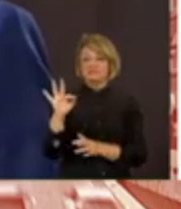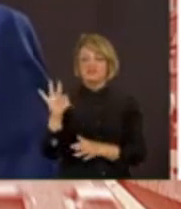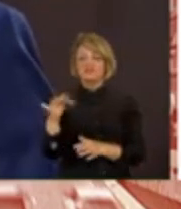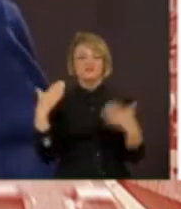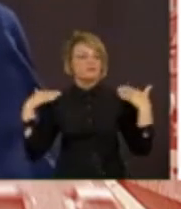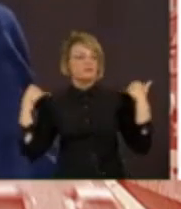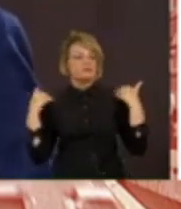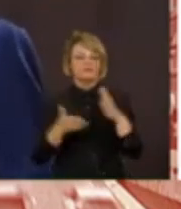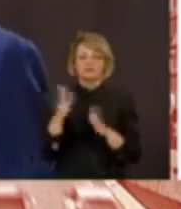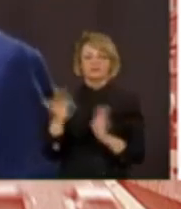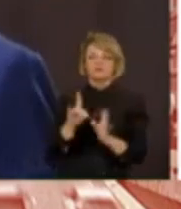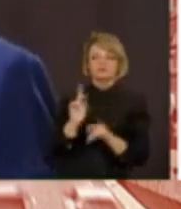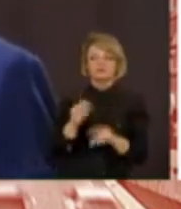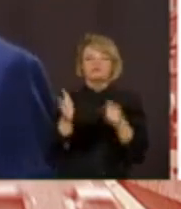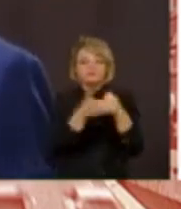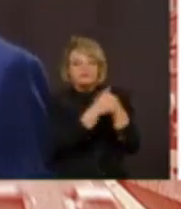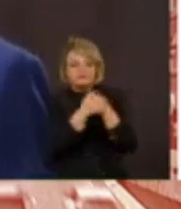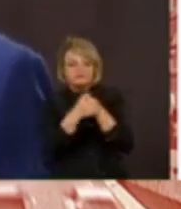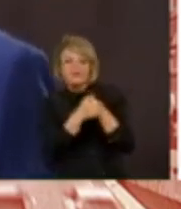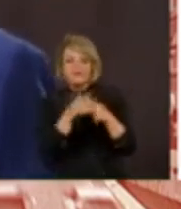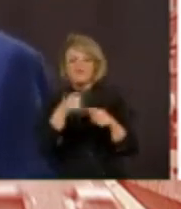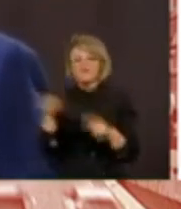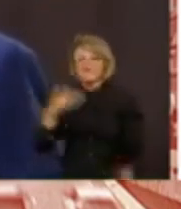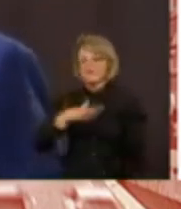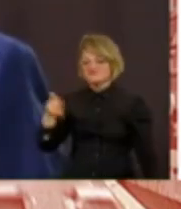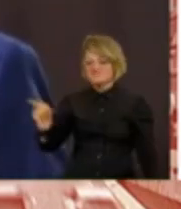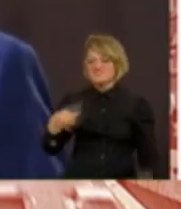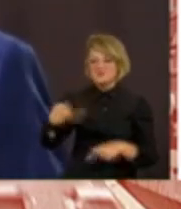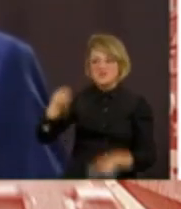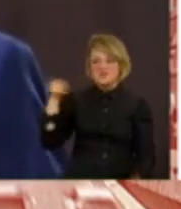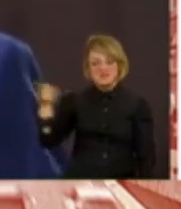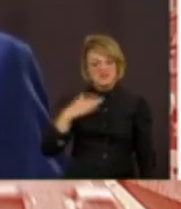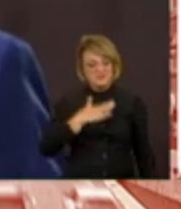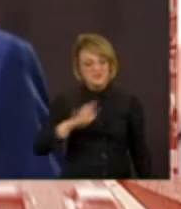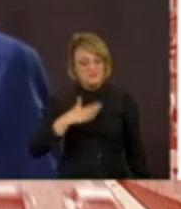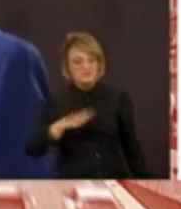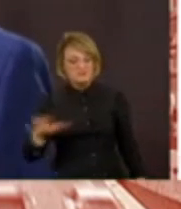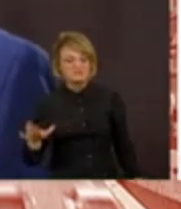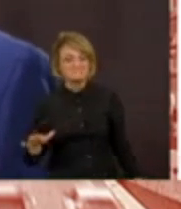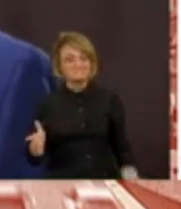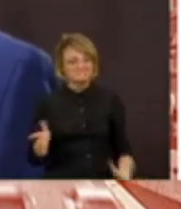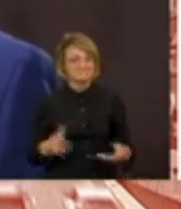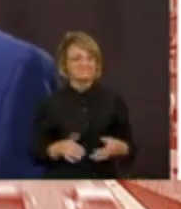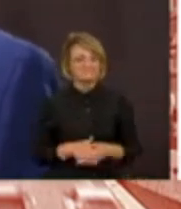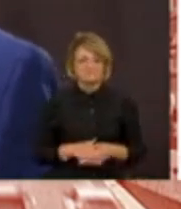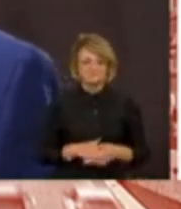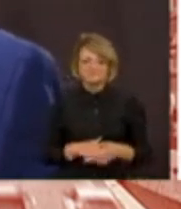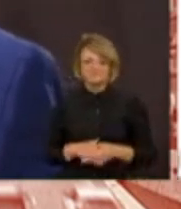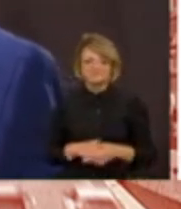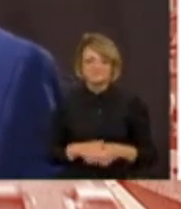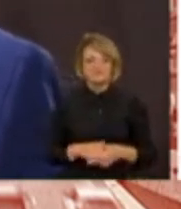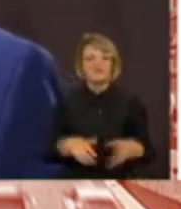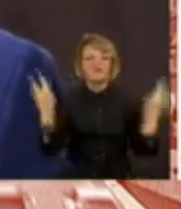se isso aconteceria se fosse no privado, mas ao mesmo tempo, terminado, que se faça no privado, mas que há a necessidade,